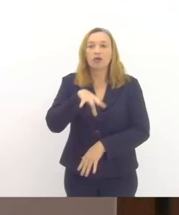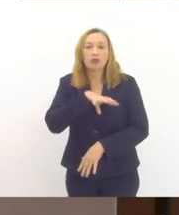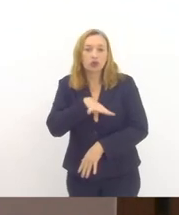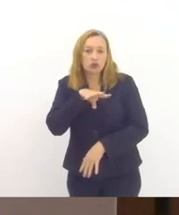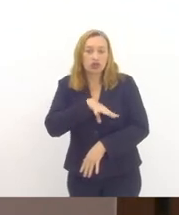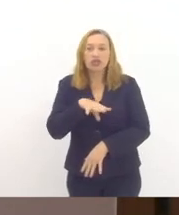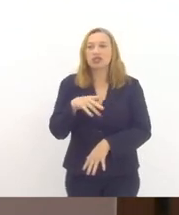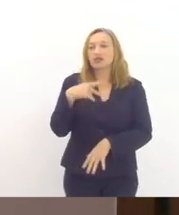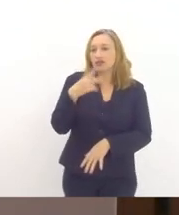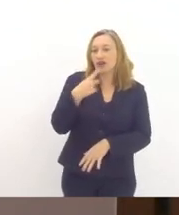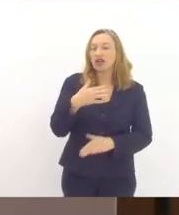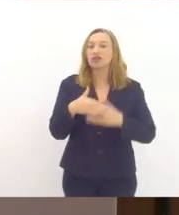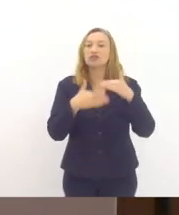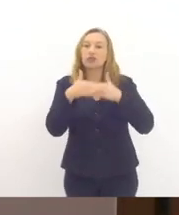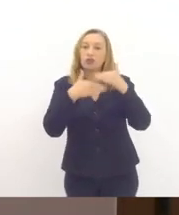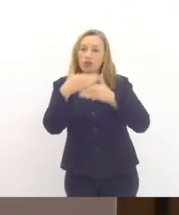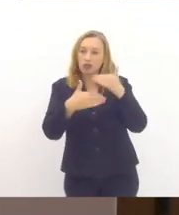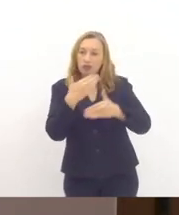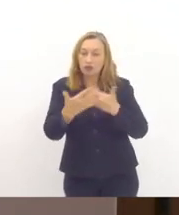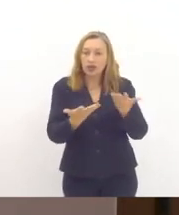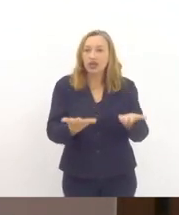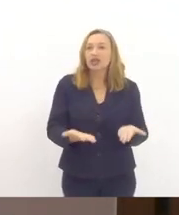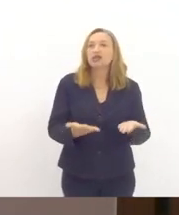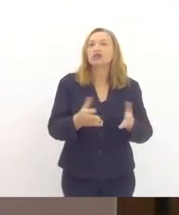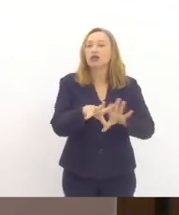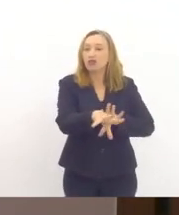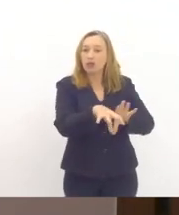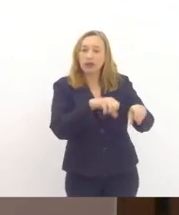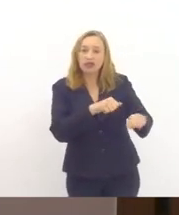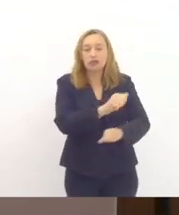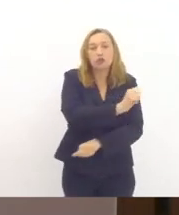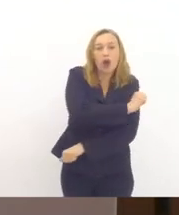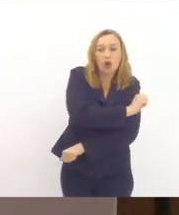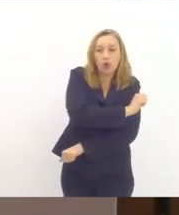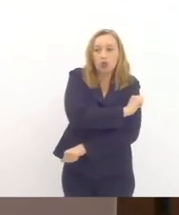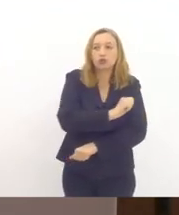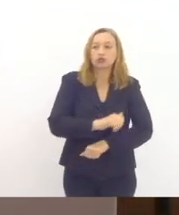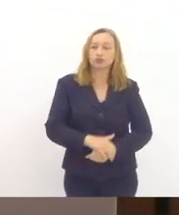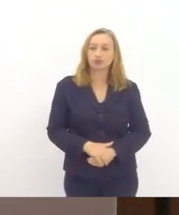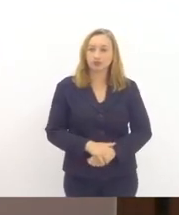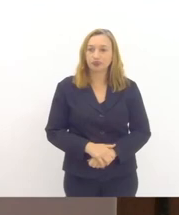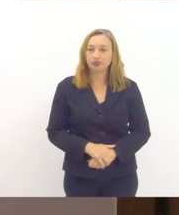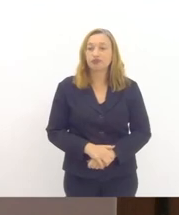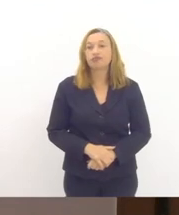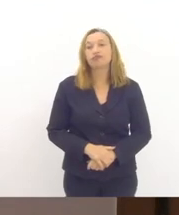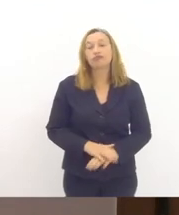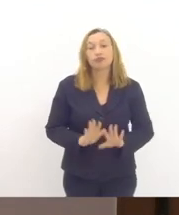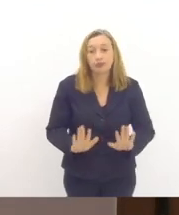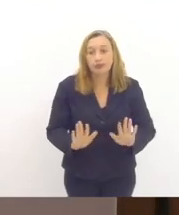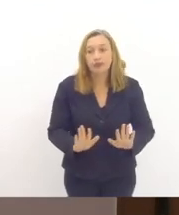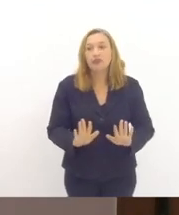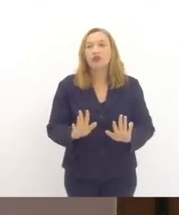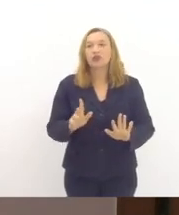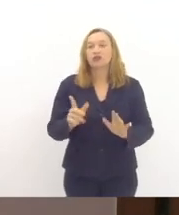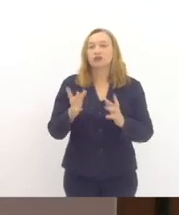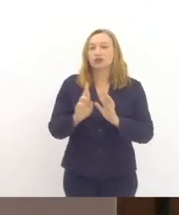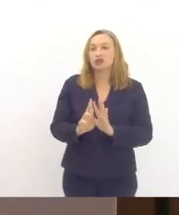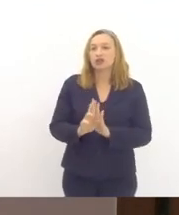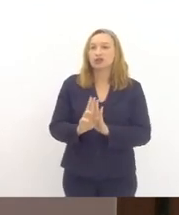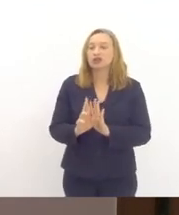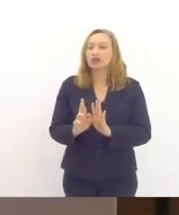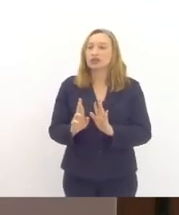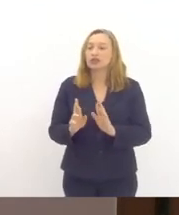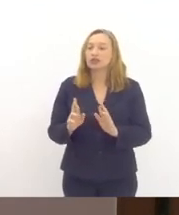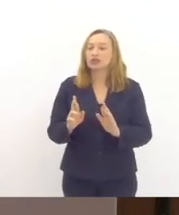da questão do desenvolvimento da criticidade, da formação do aluno, né? No entanto, quando se refere à língua